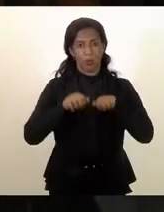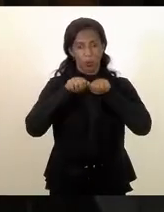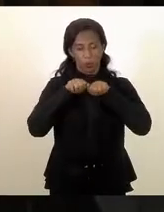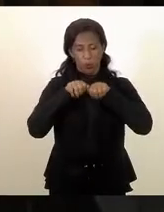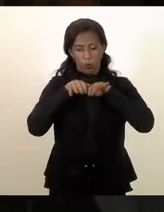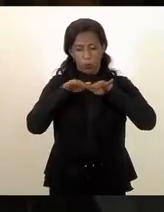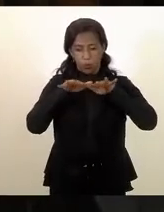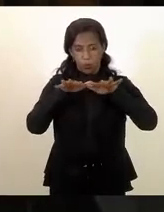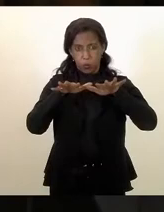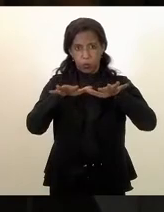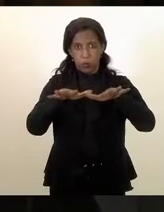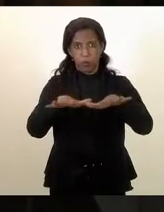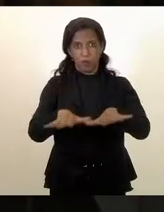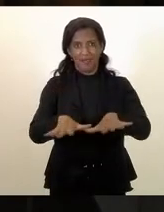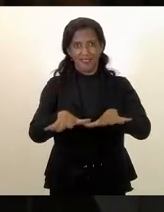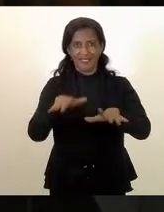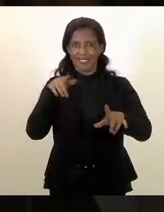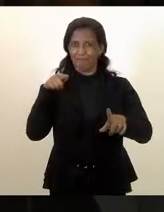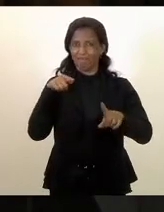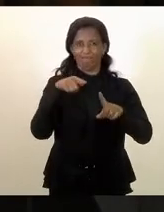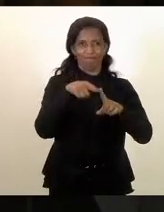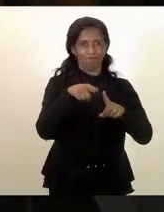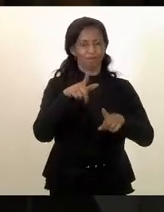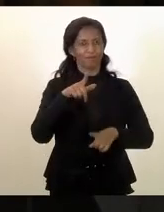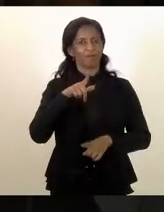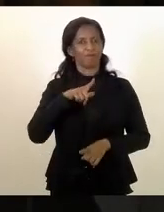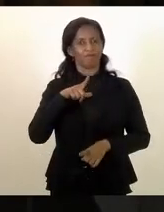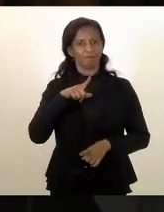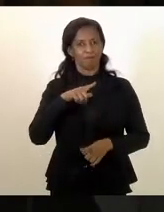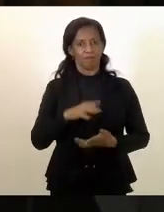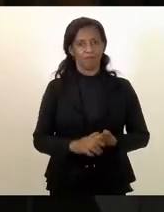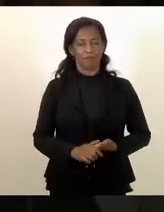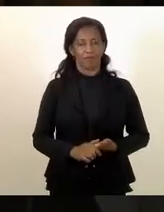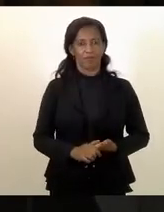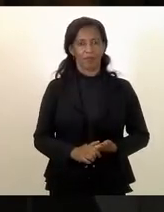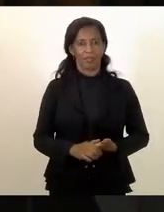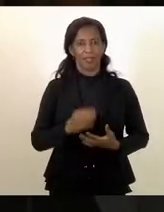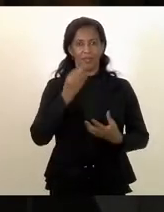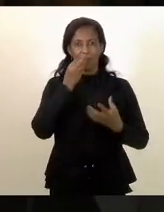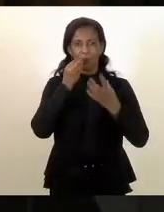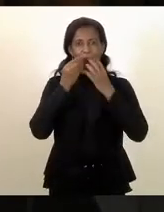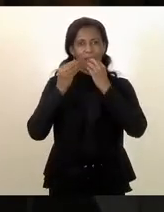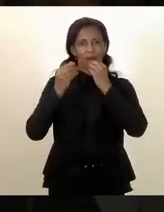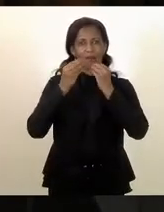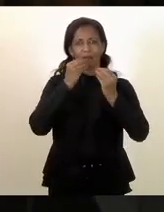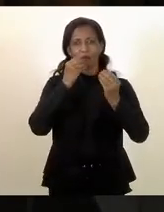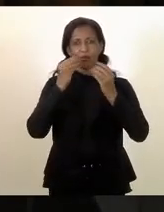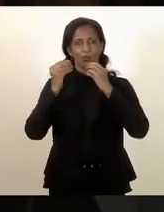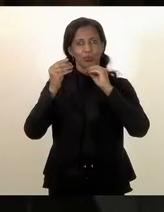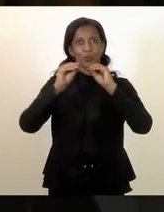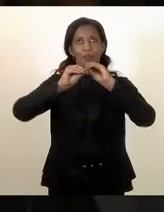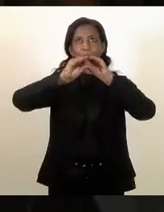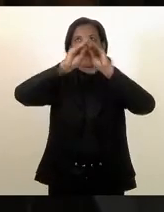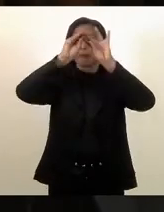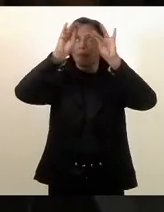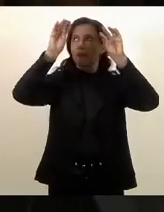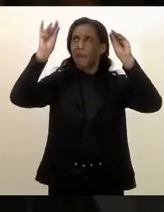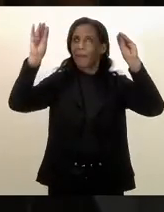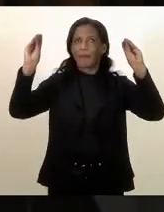mais direta que existe é pelas gotículas que ficam no ar